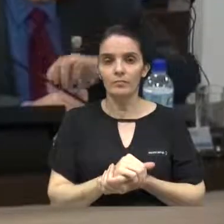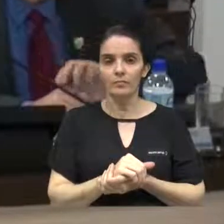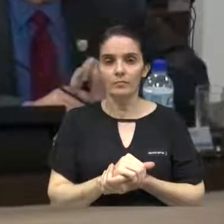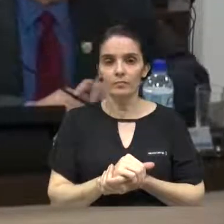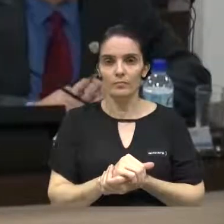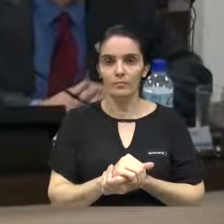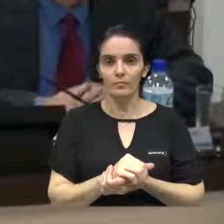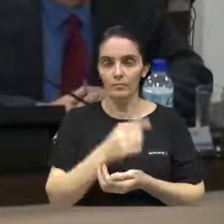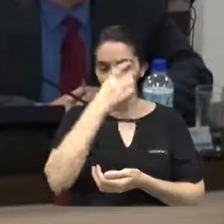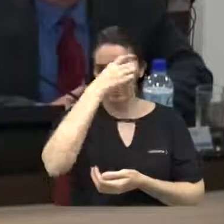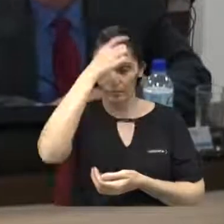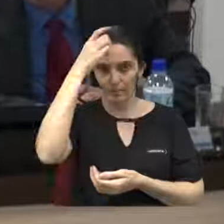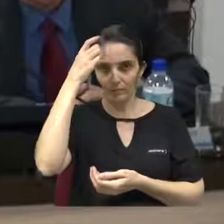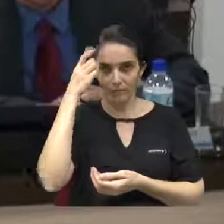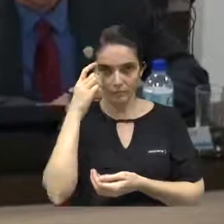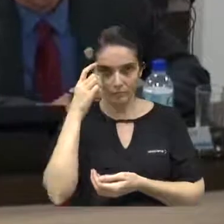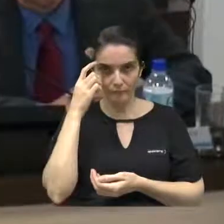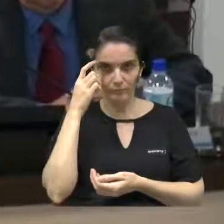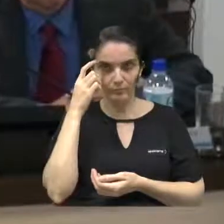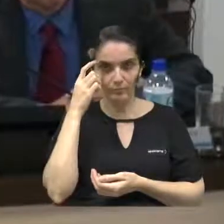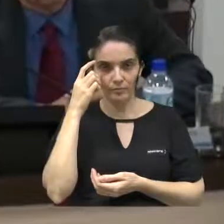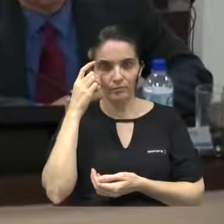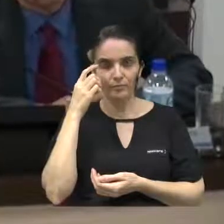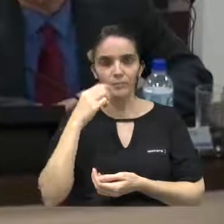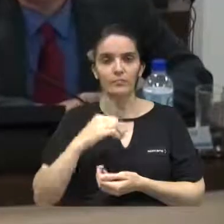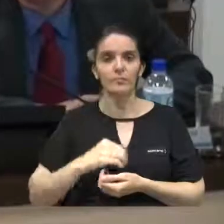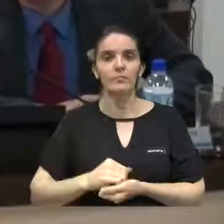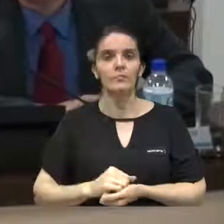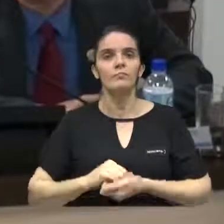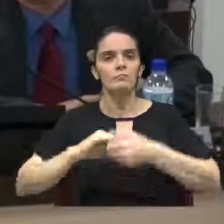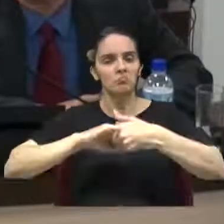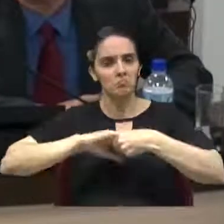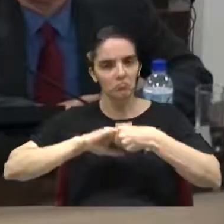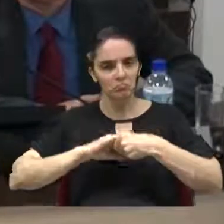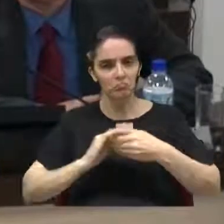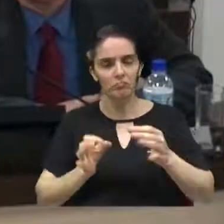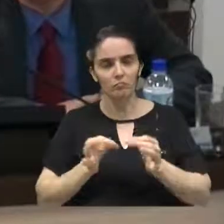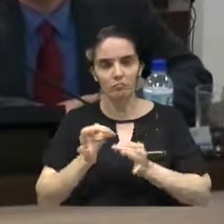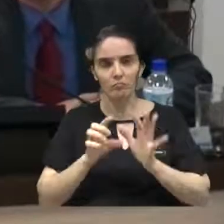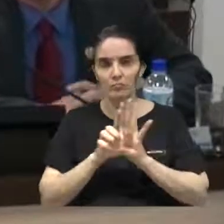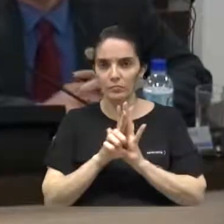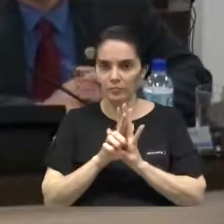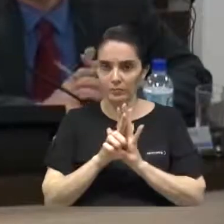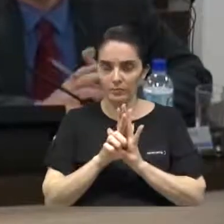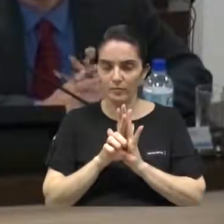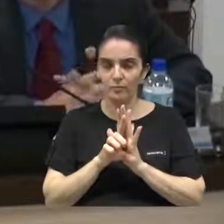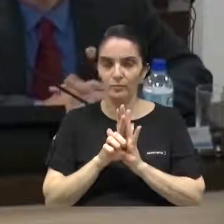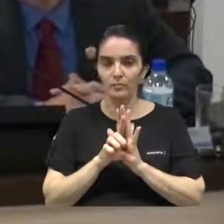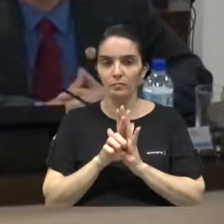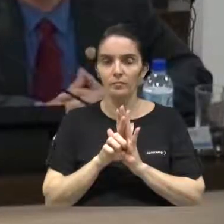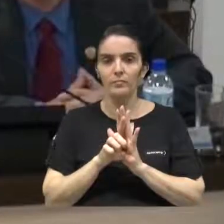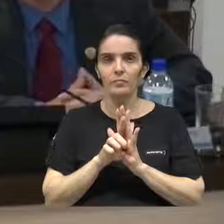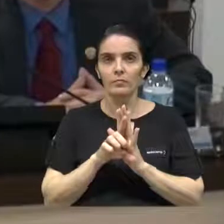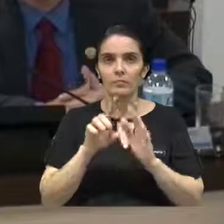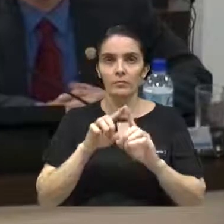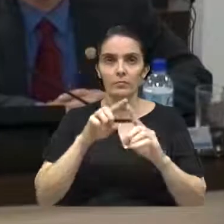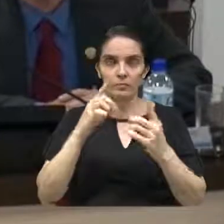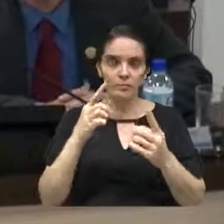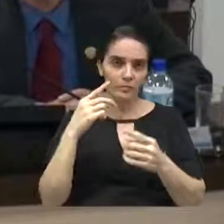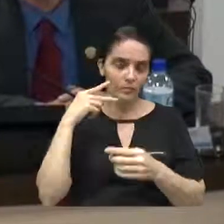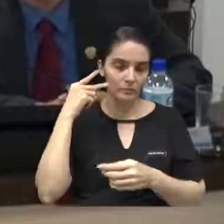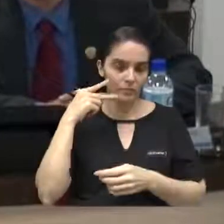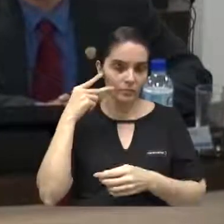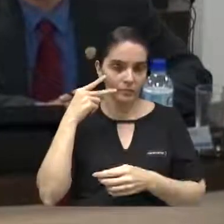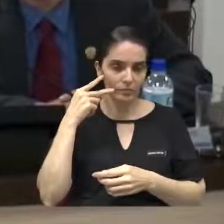dizer ao vereador Marco Xavier que foi muito feliz com essa propositura, embora nós, legisladores, temos